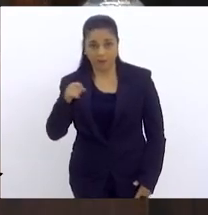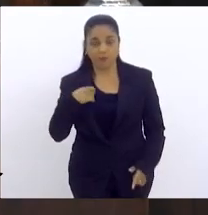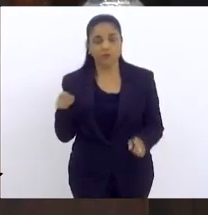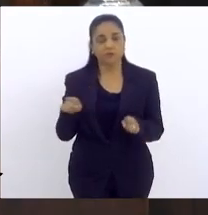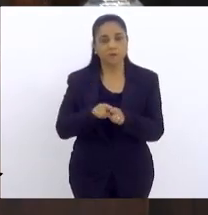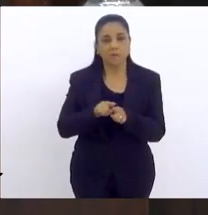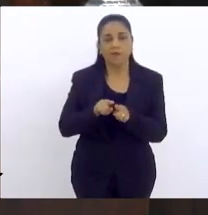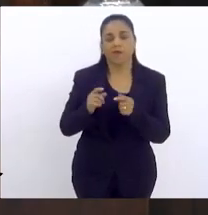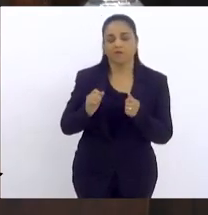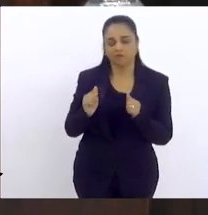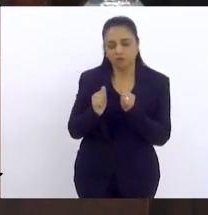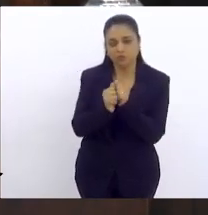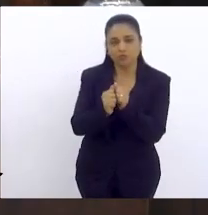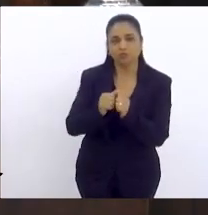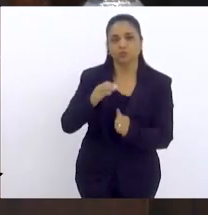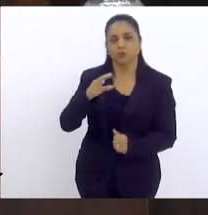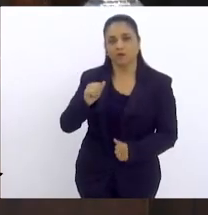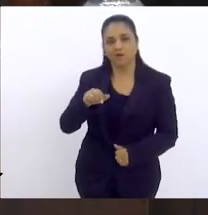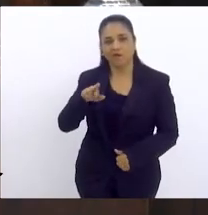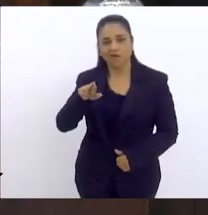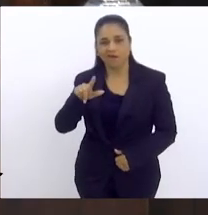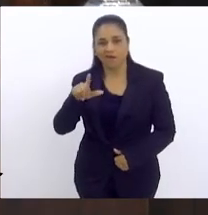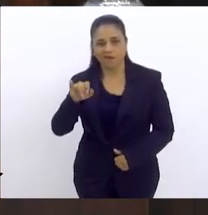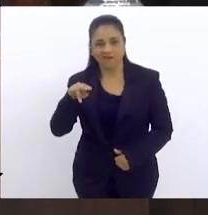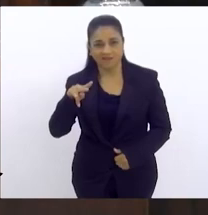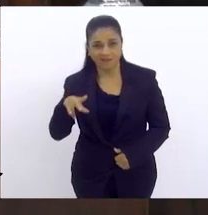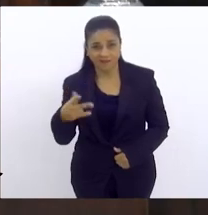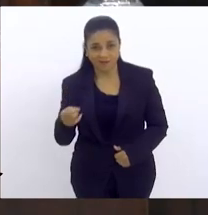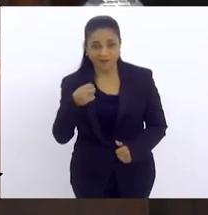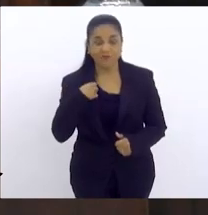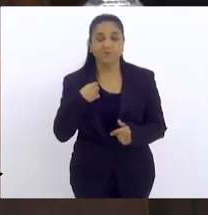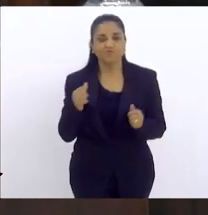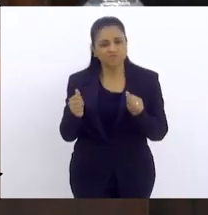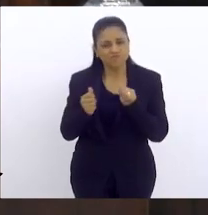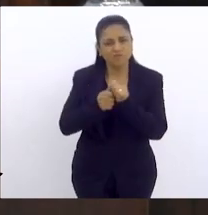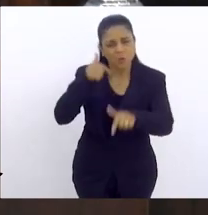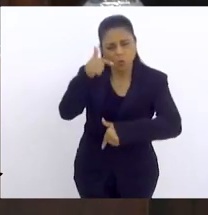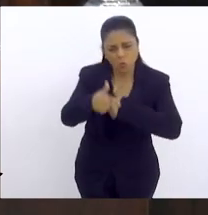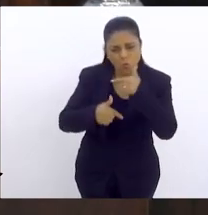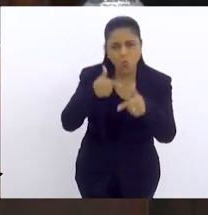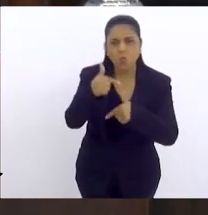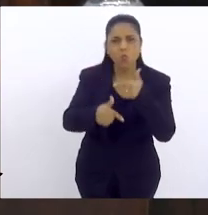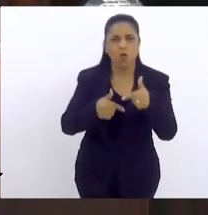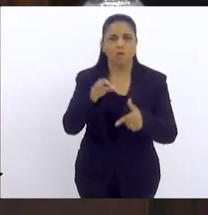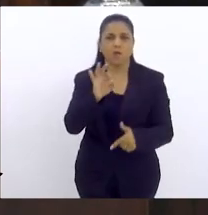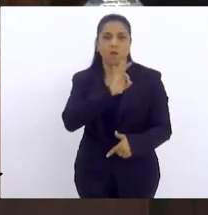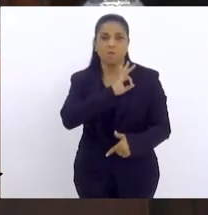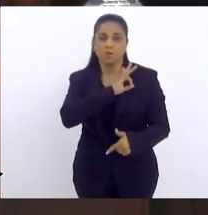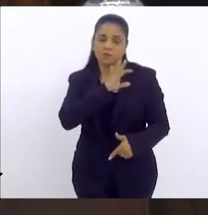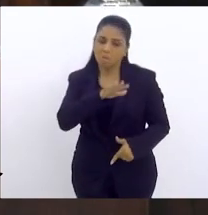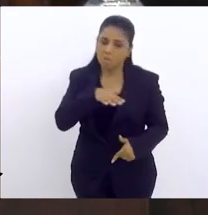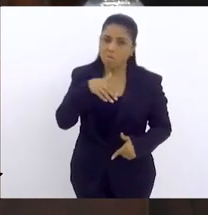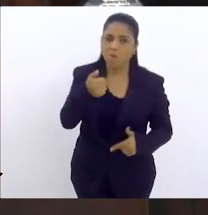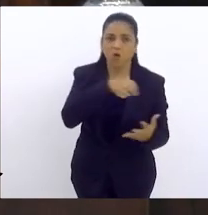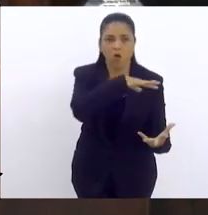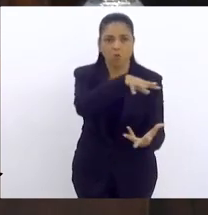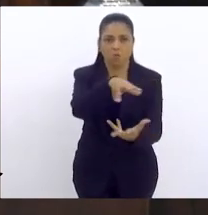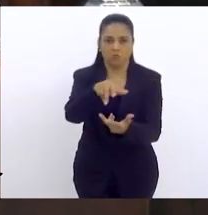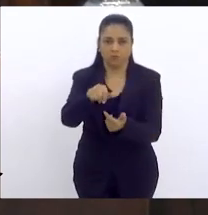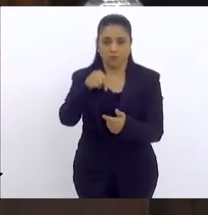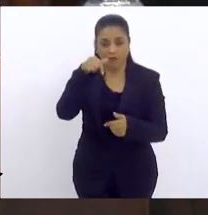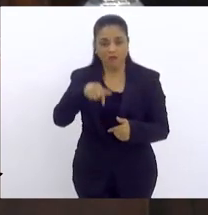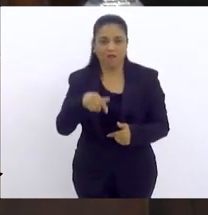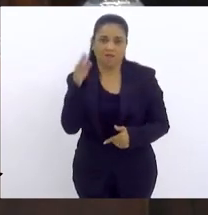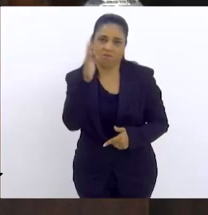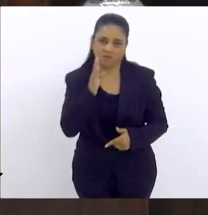BNH nós vamos estar lutando porque a nossa polícia é melhor a polícia do mundo não tem polícia não